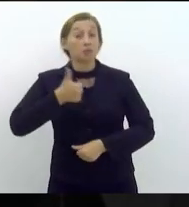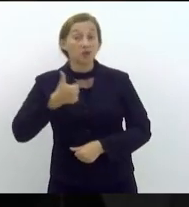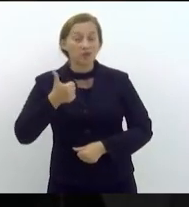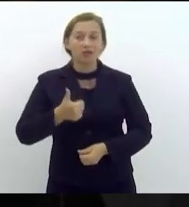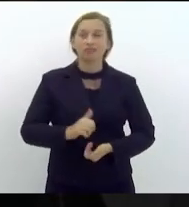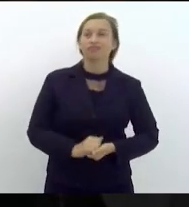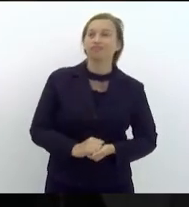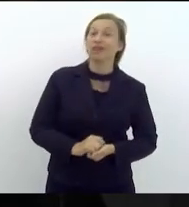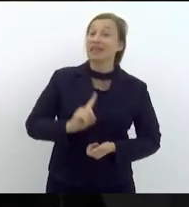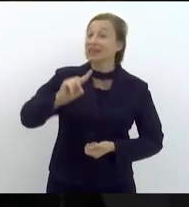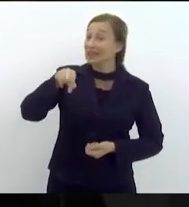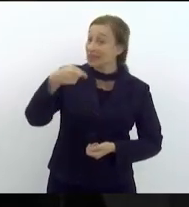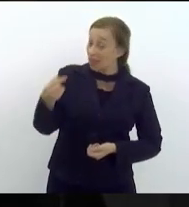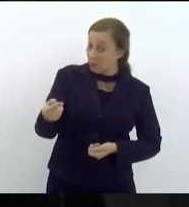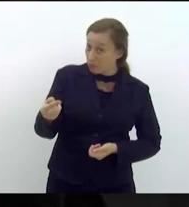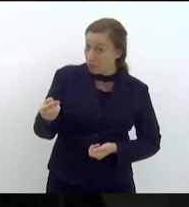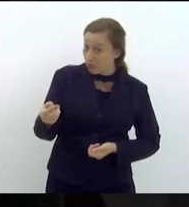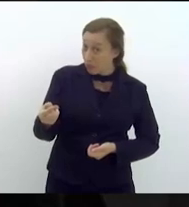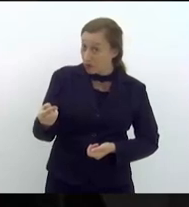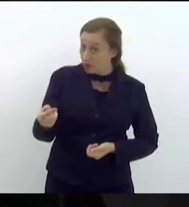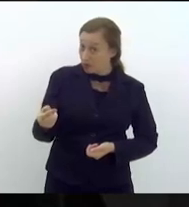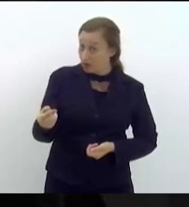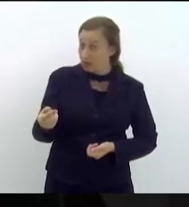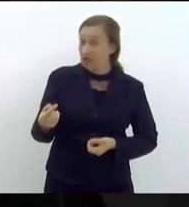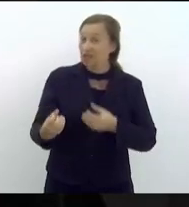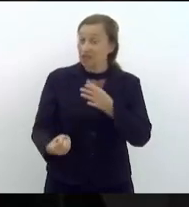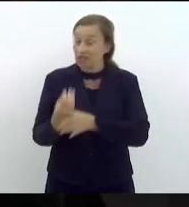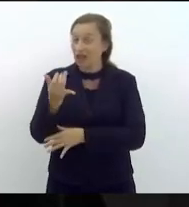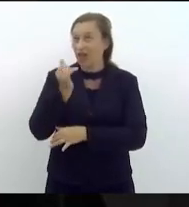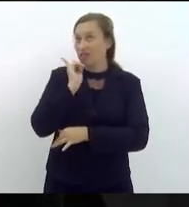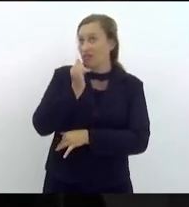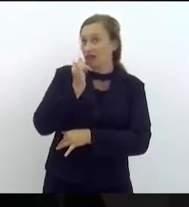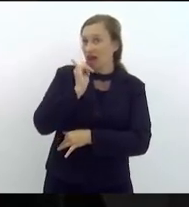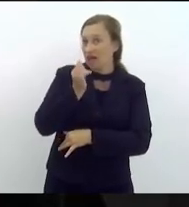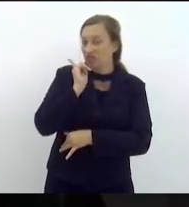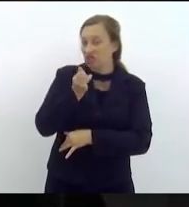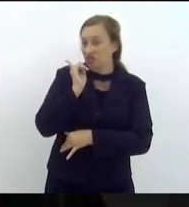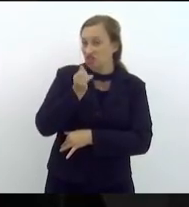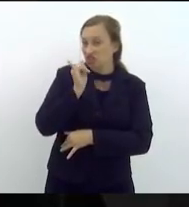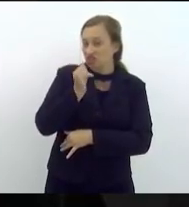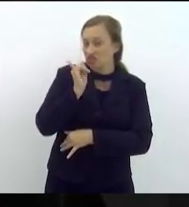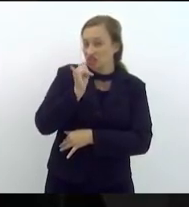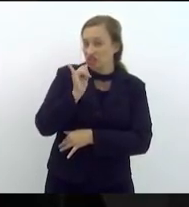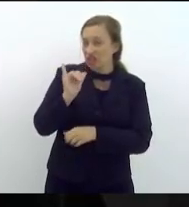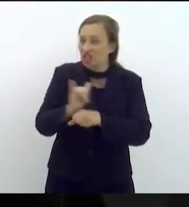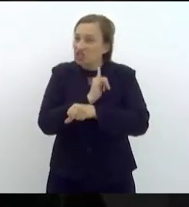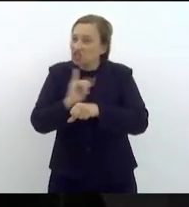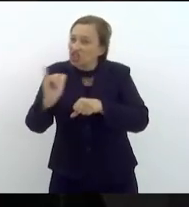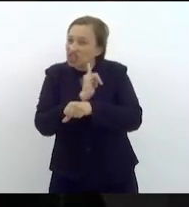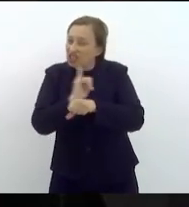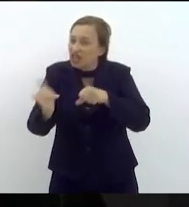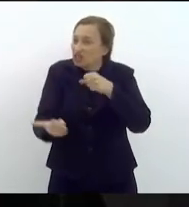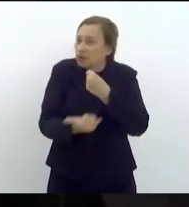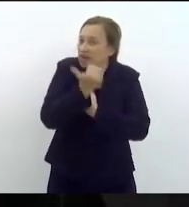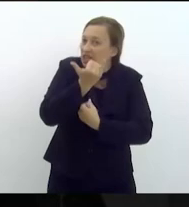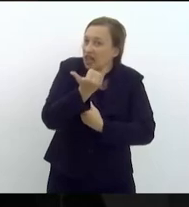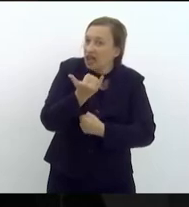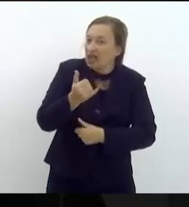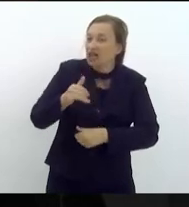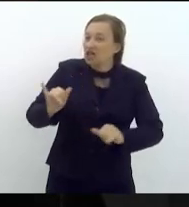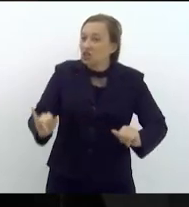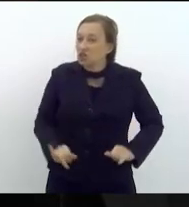depois na tentativa infame de criar essa narrativa eles depois que sofreram